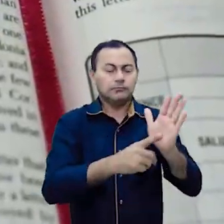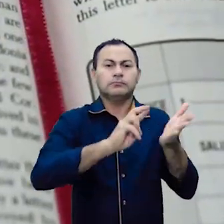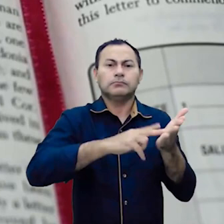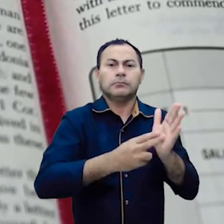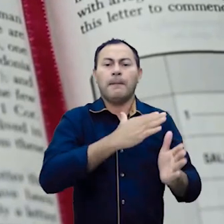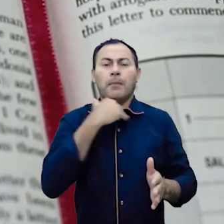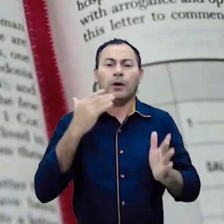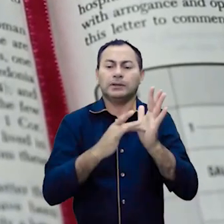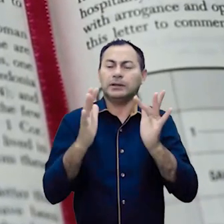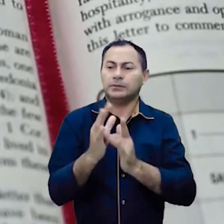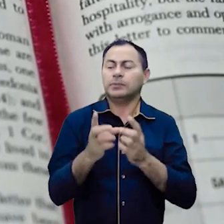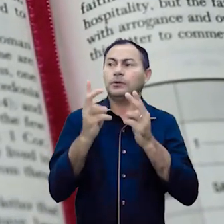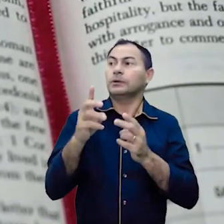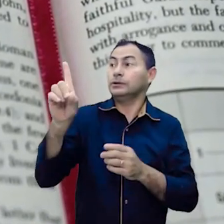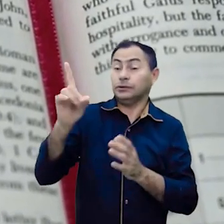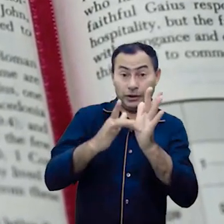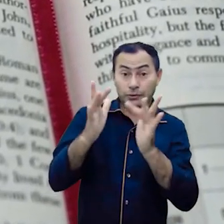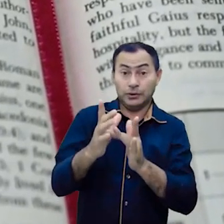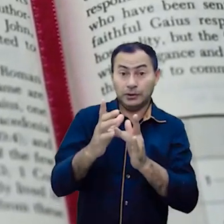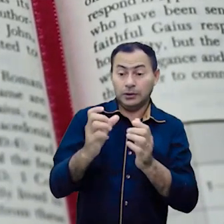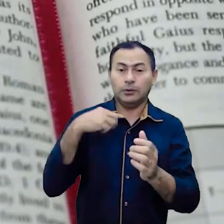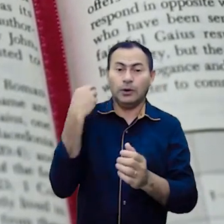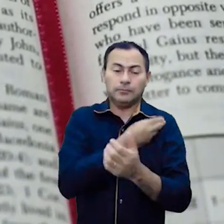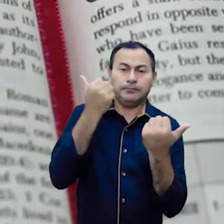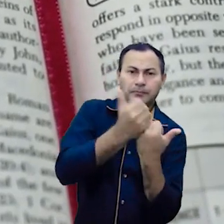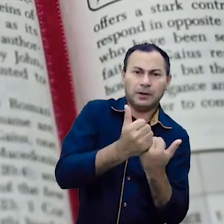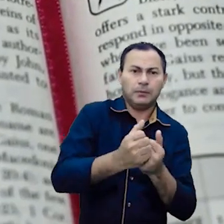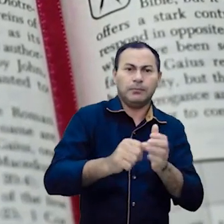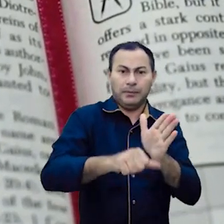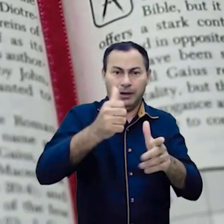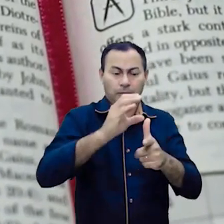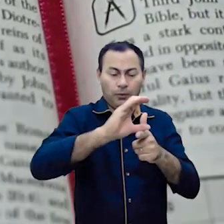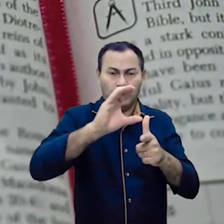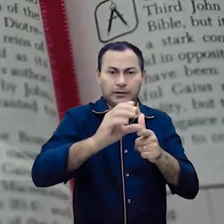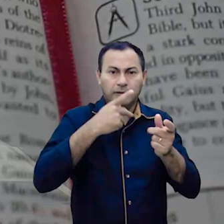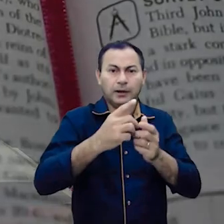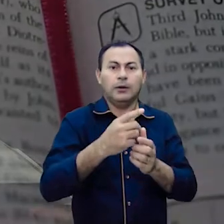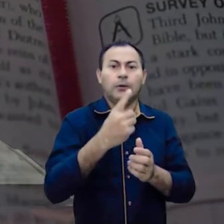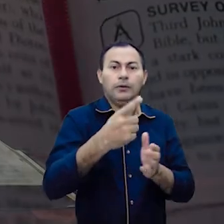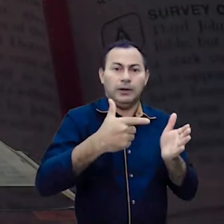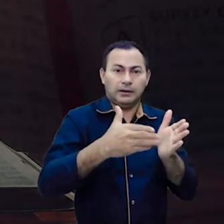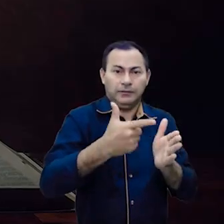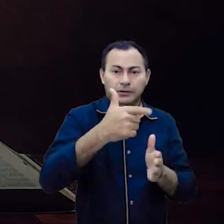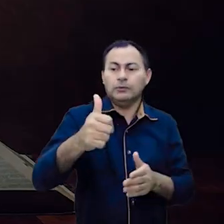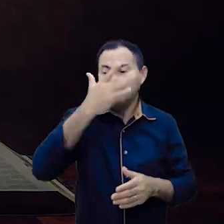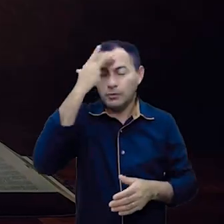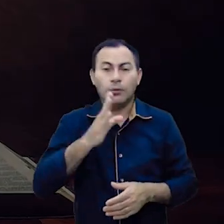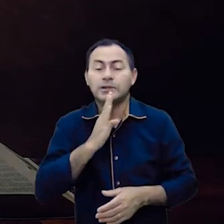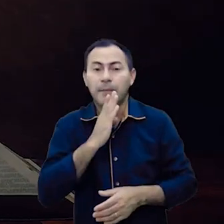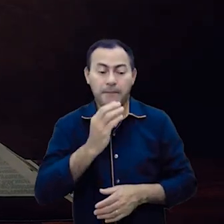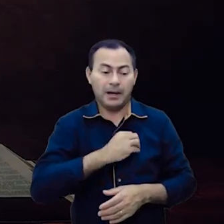a morte de Cristo como sendo ele o nosso substituto considerando a segunda Coríntios 5:21 a qual diz aquele que não